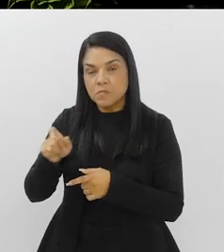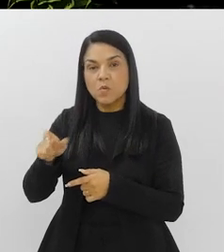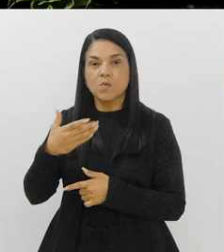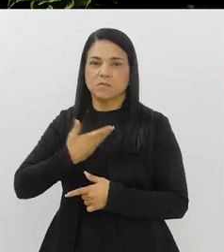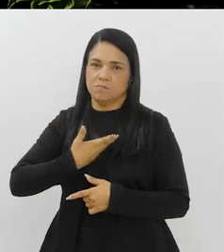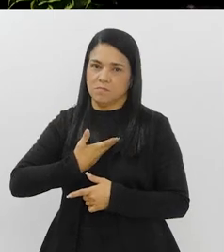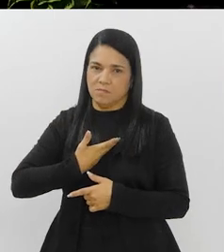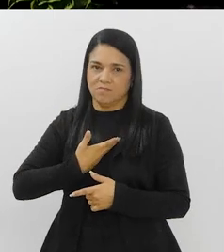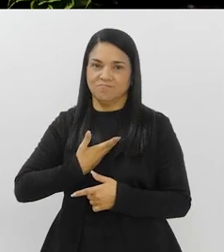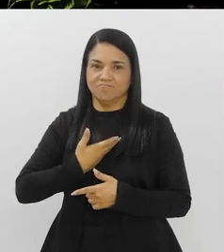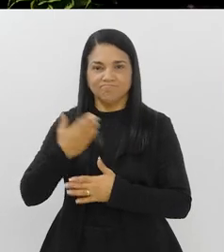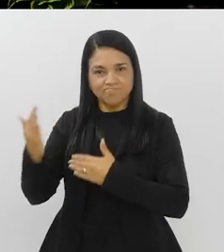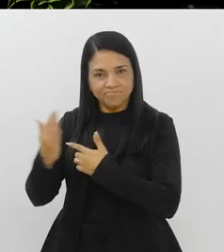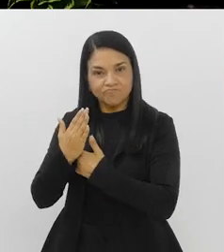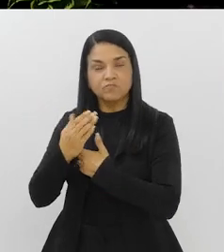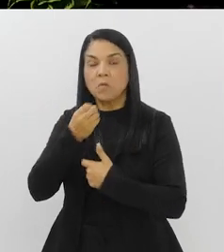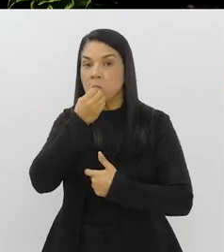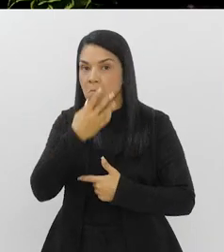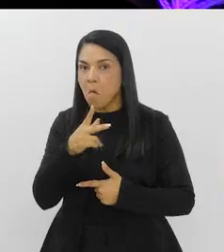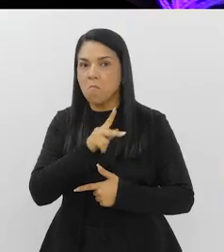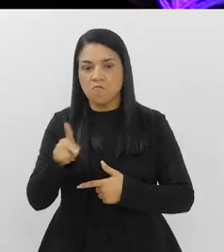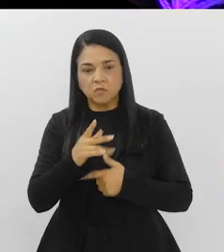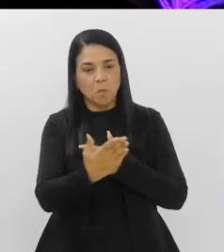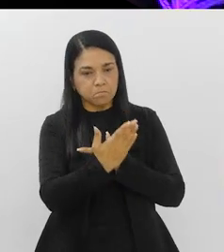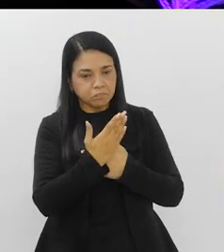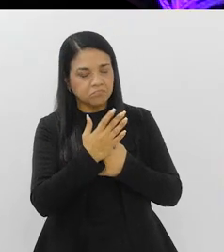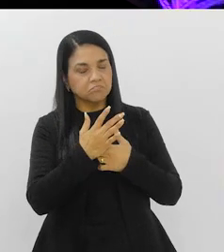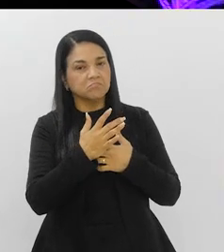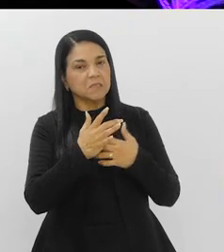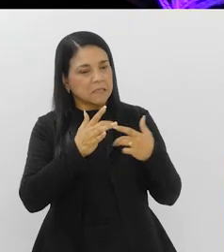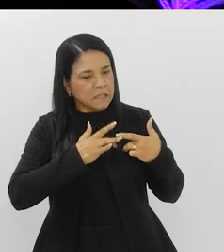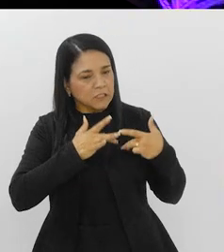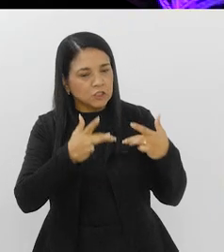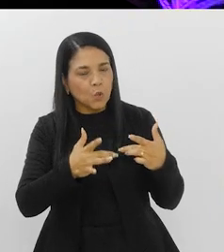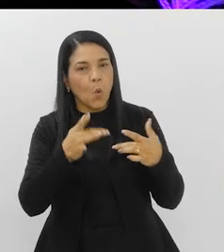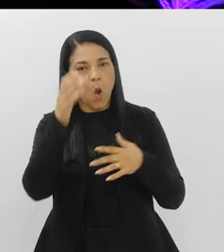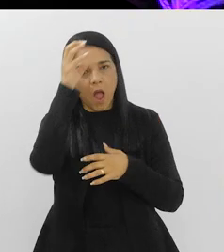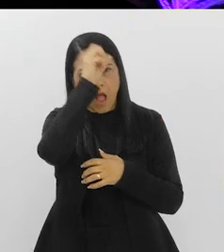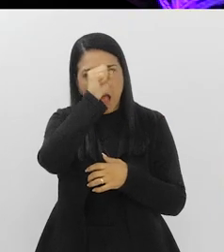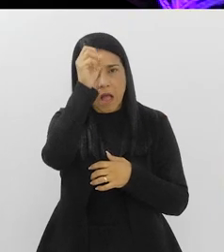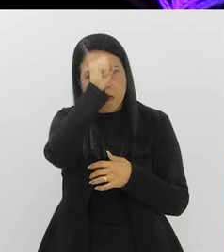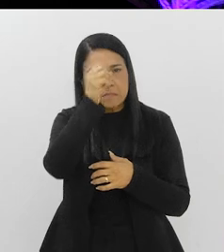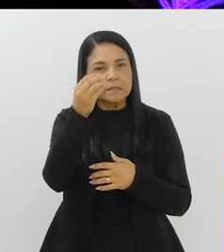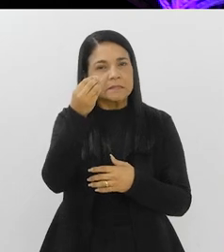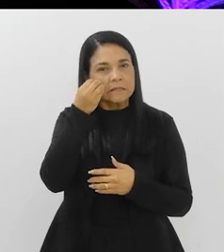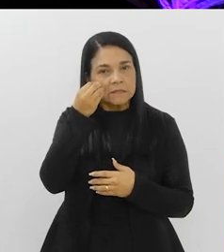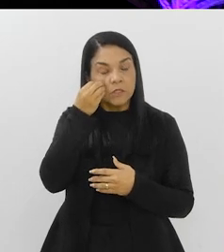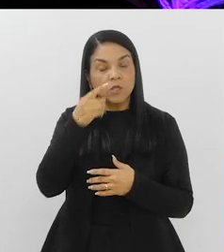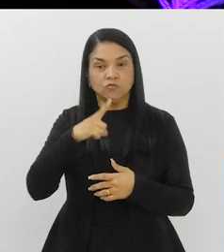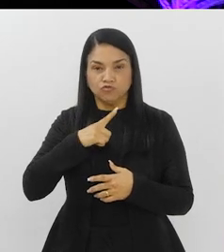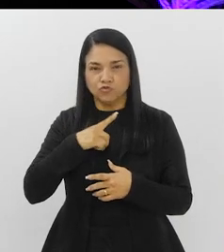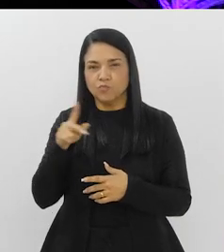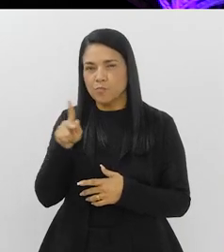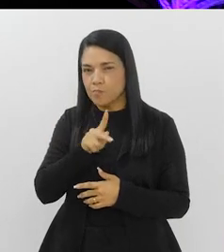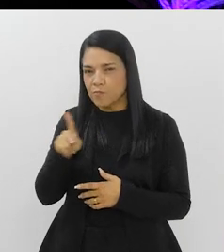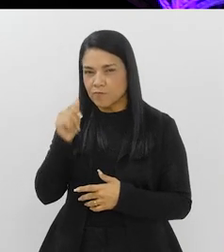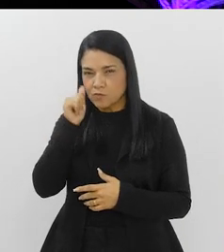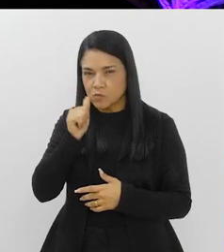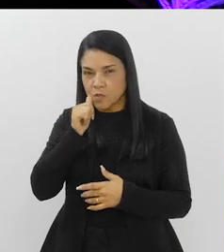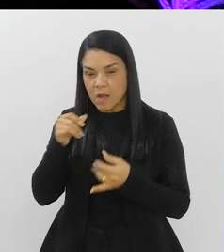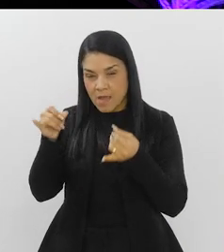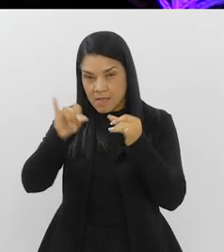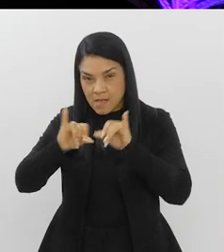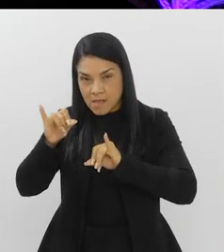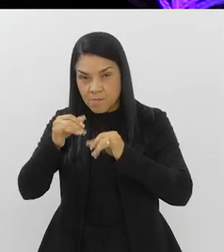muita gente tive muitos bons professores que se dedicaram realmente a tentar aprender a tentar eu tinha uma professora